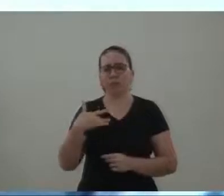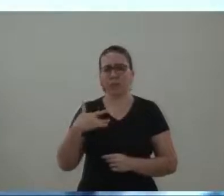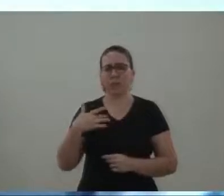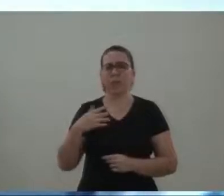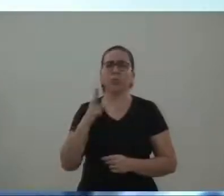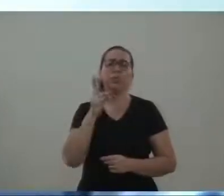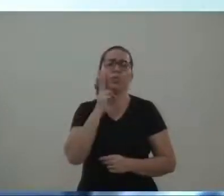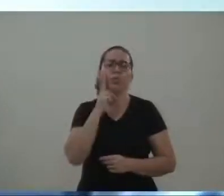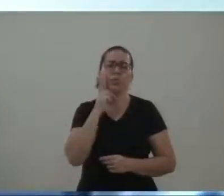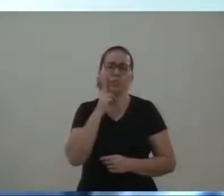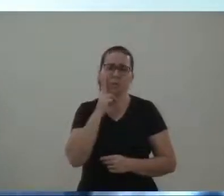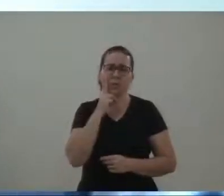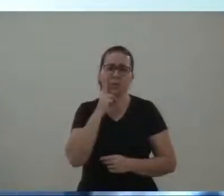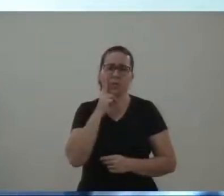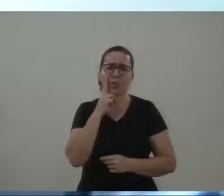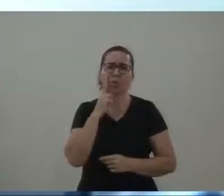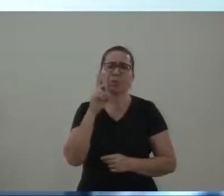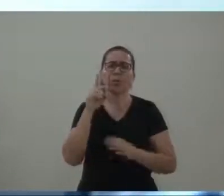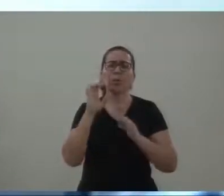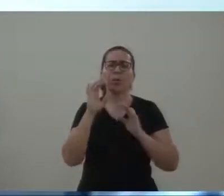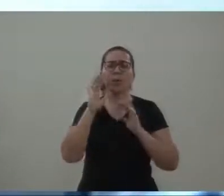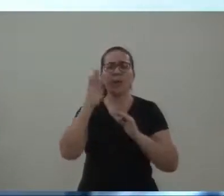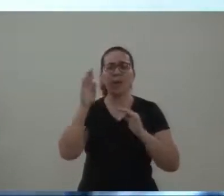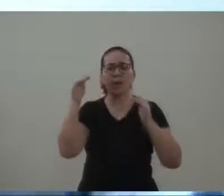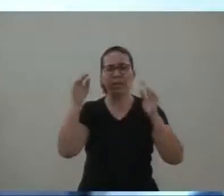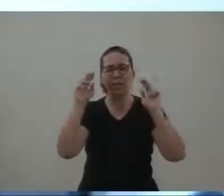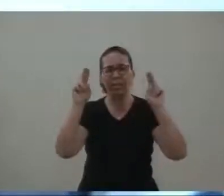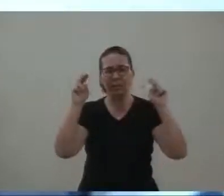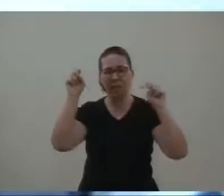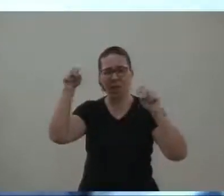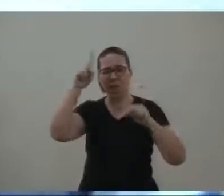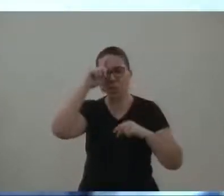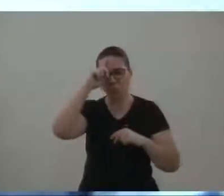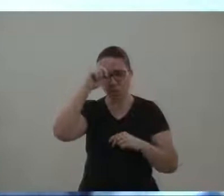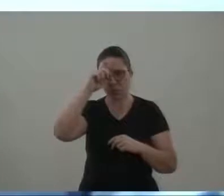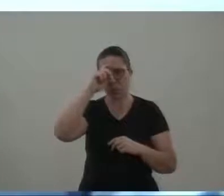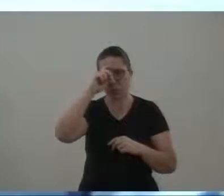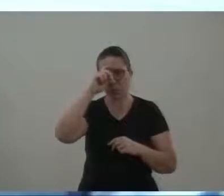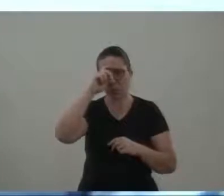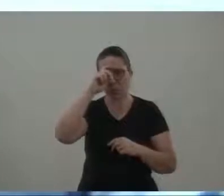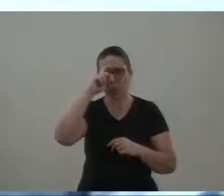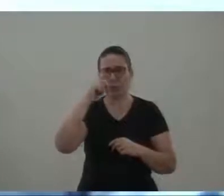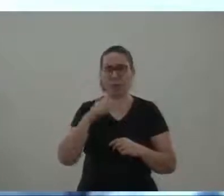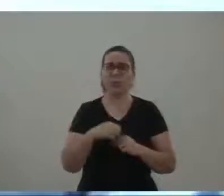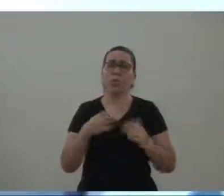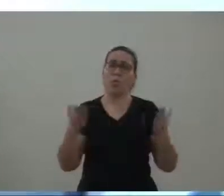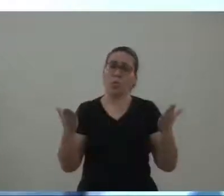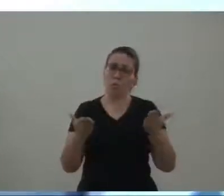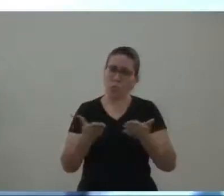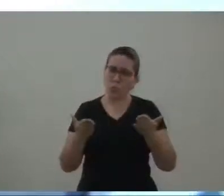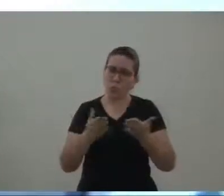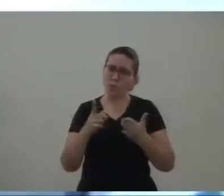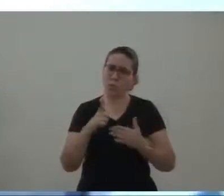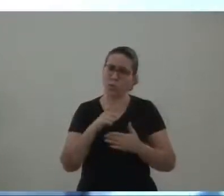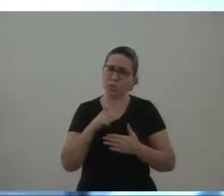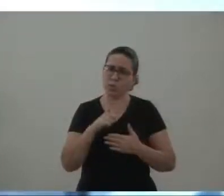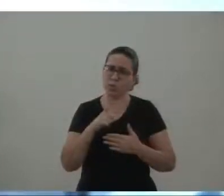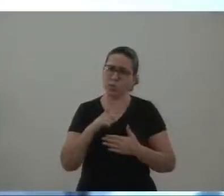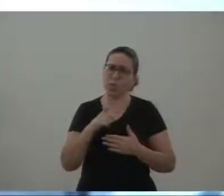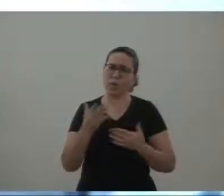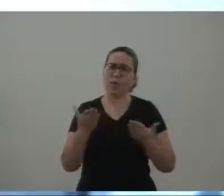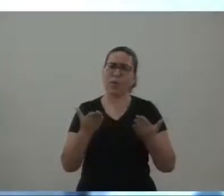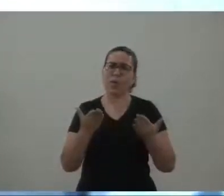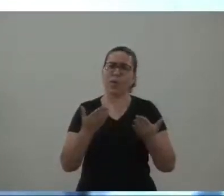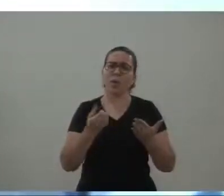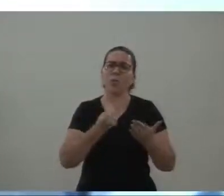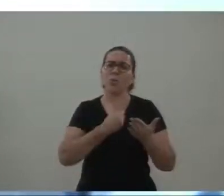em especial da nossa Santa Casa de Vinhedo. Eu acho que se a gente tem hoje um número de